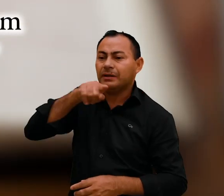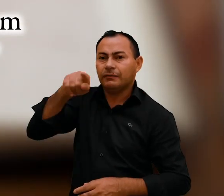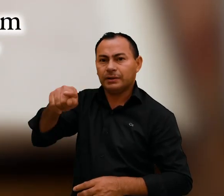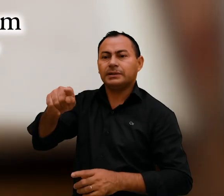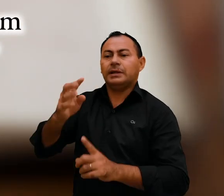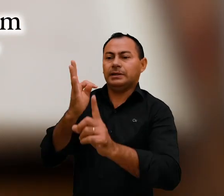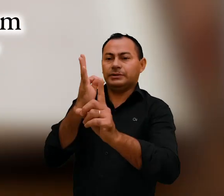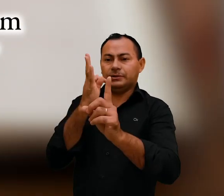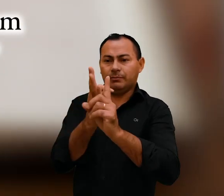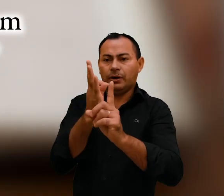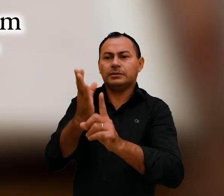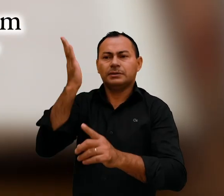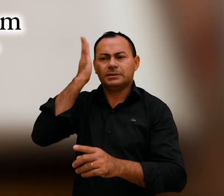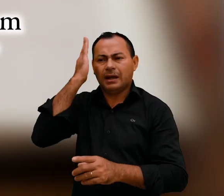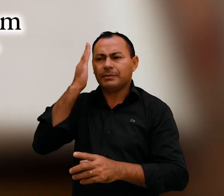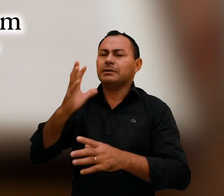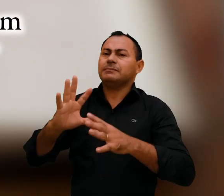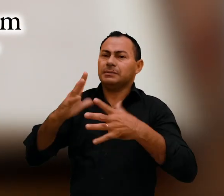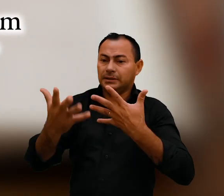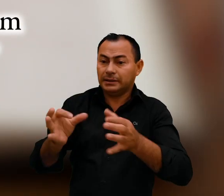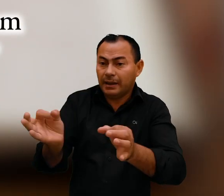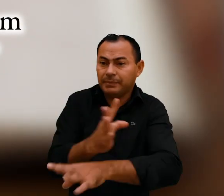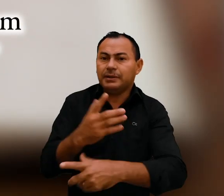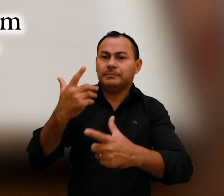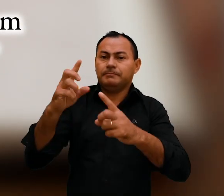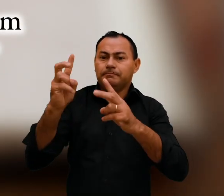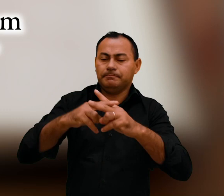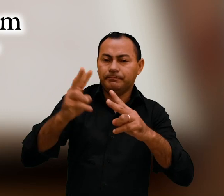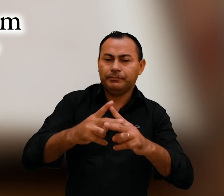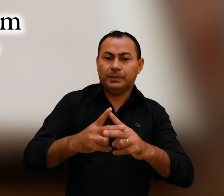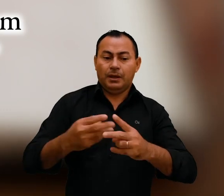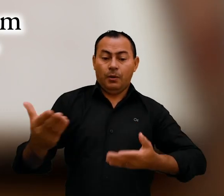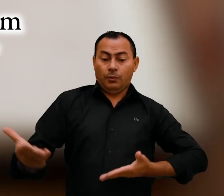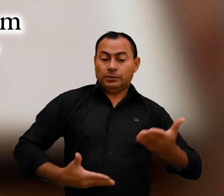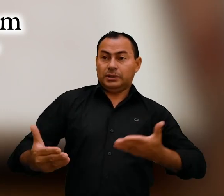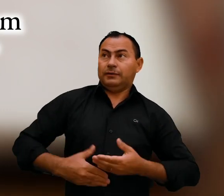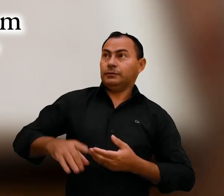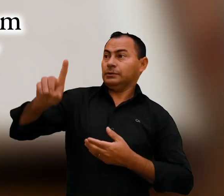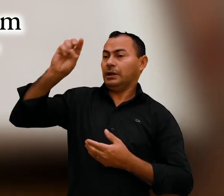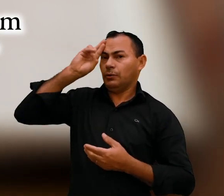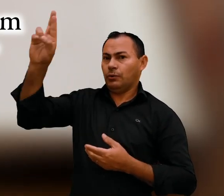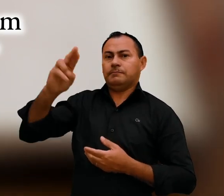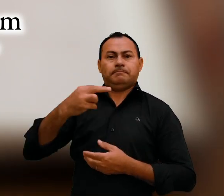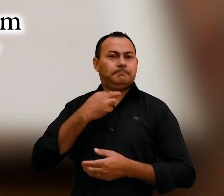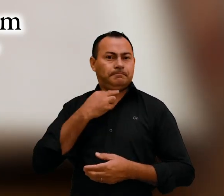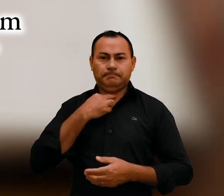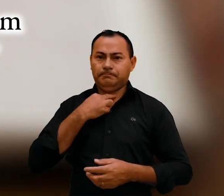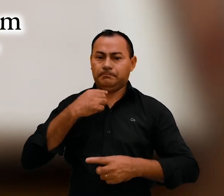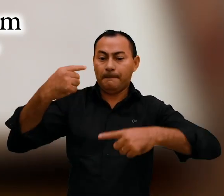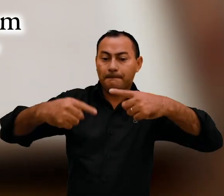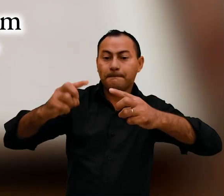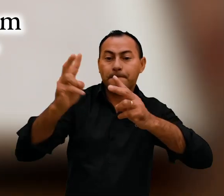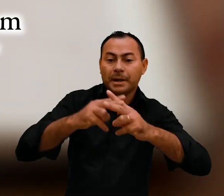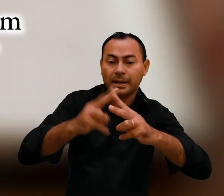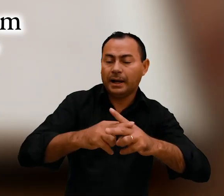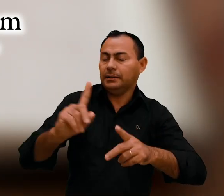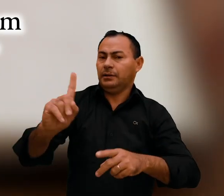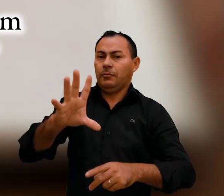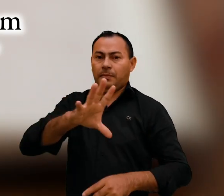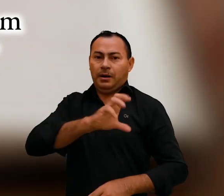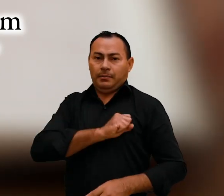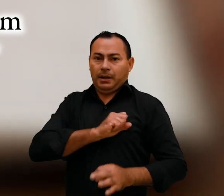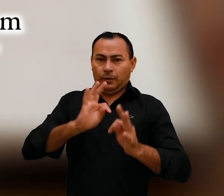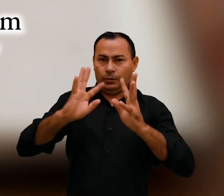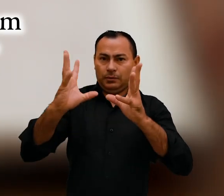inúteis pois você sabe que acabam em brigas e ao servo do Senhor não convém brigar mas sim